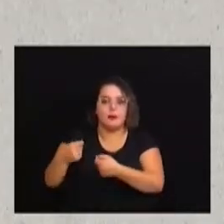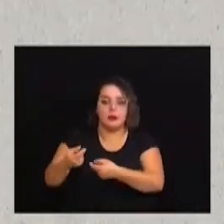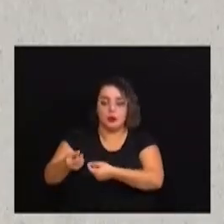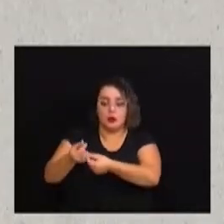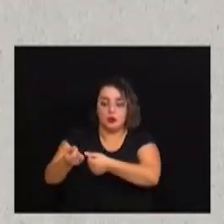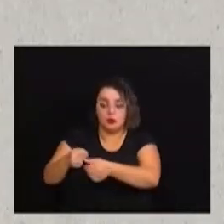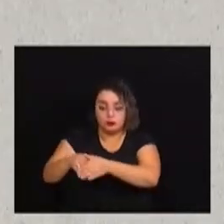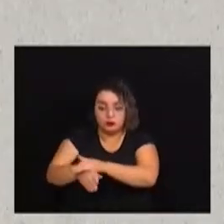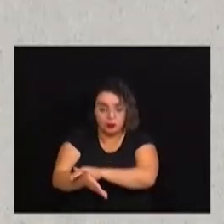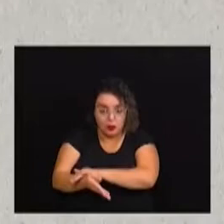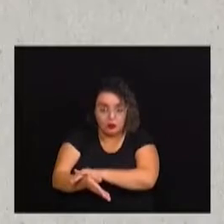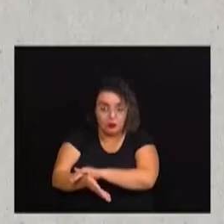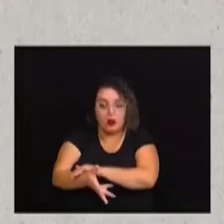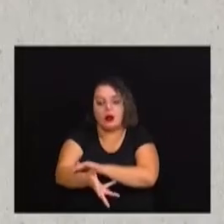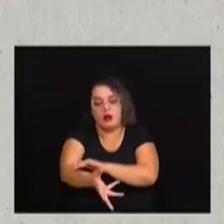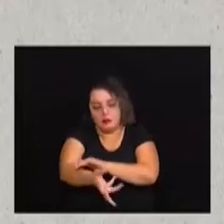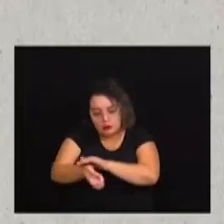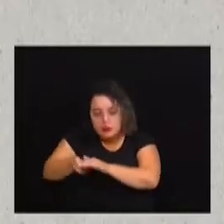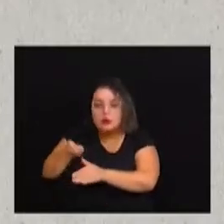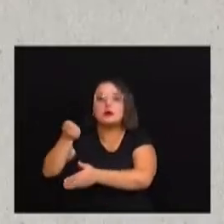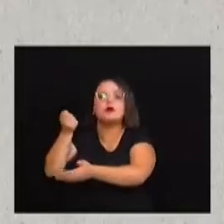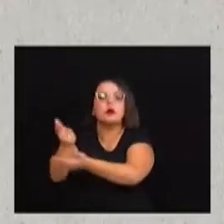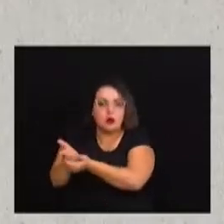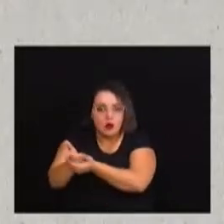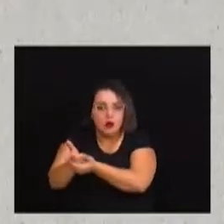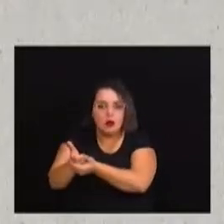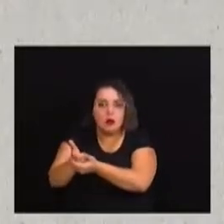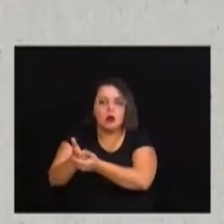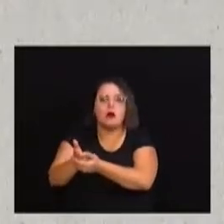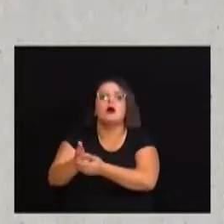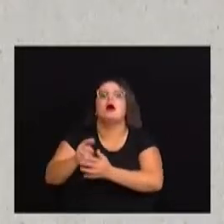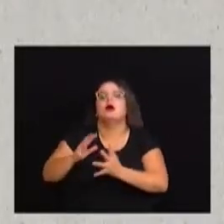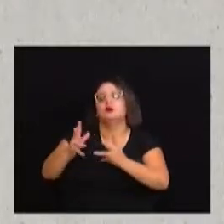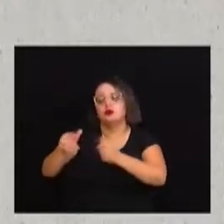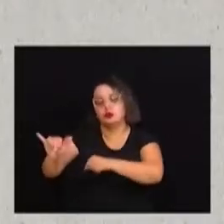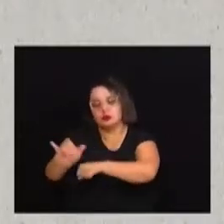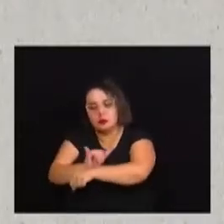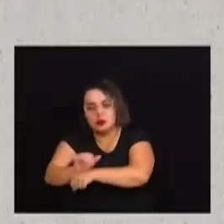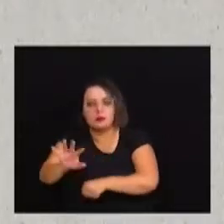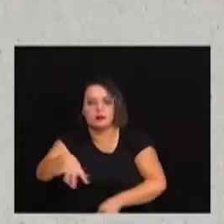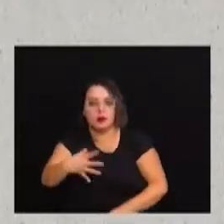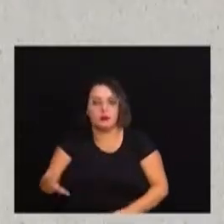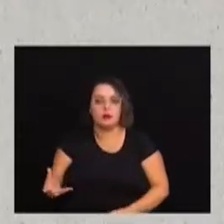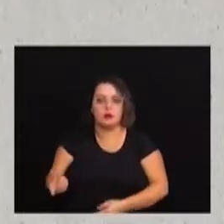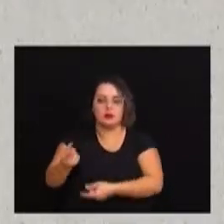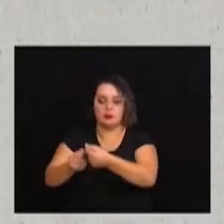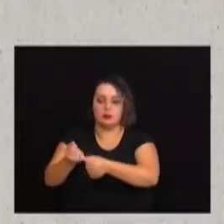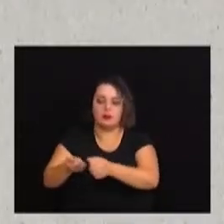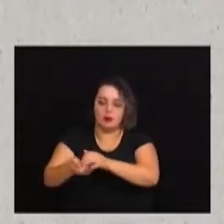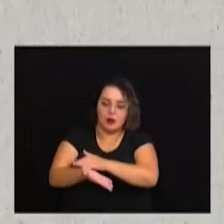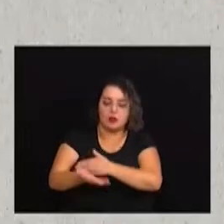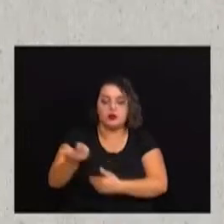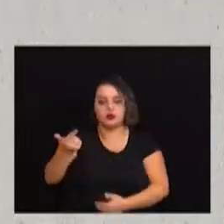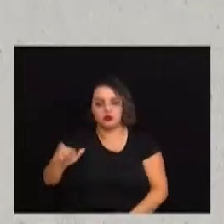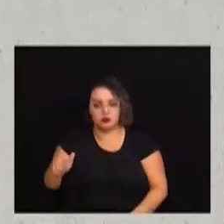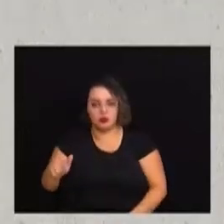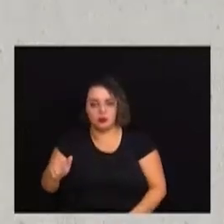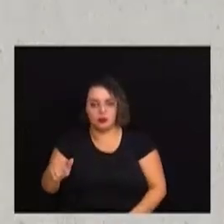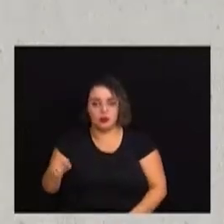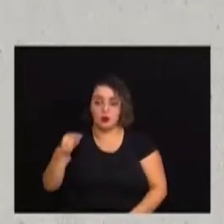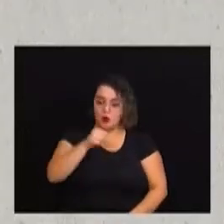dele inteira para fazer essa compra, ele faz. Depois ele cria toda uma estratégia, um planejamento para repor essa reserva.